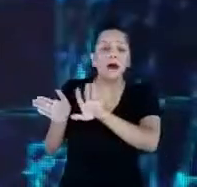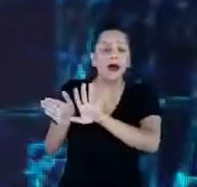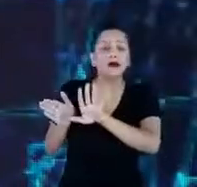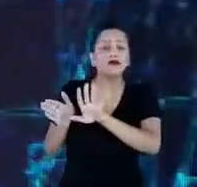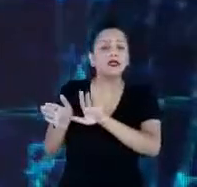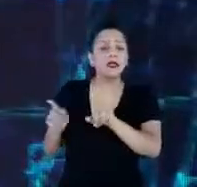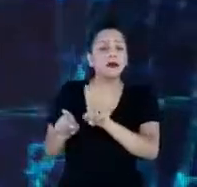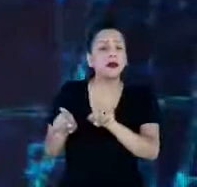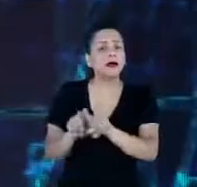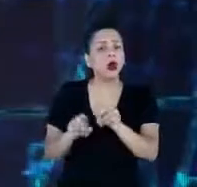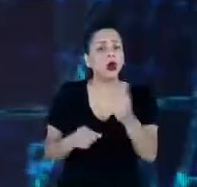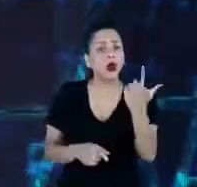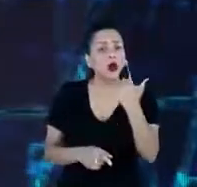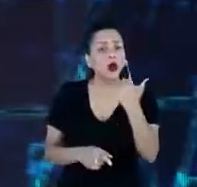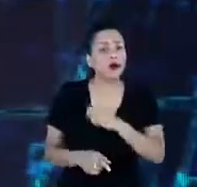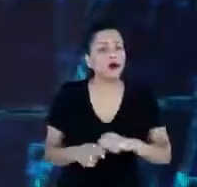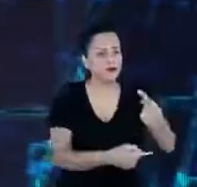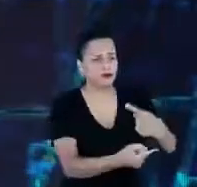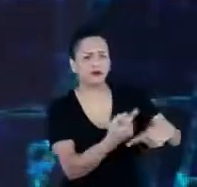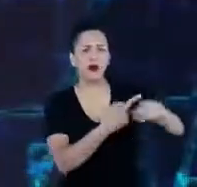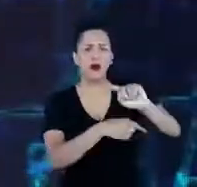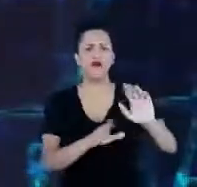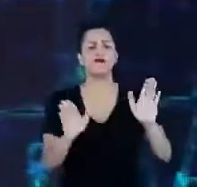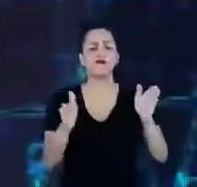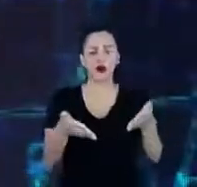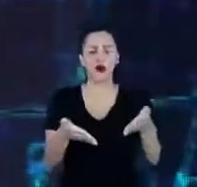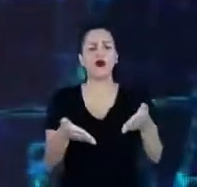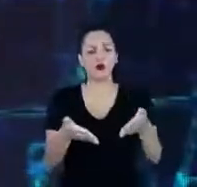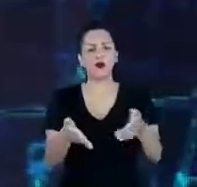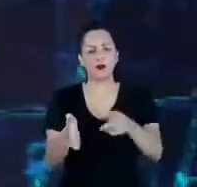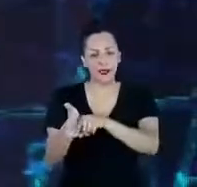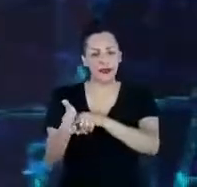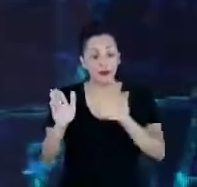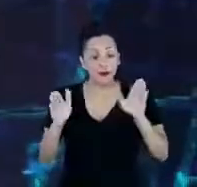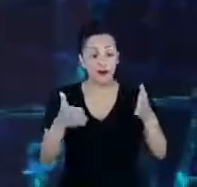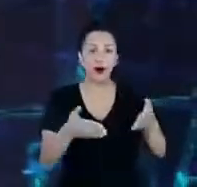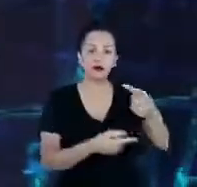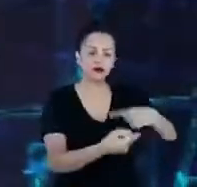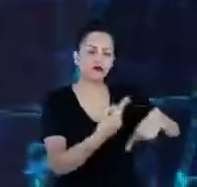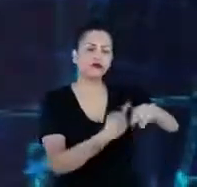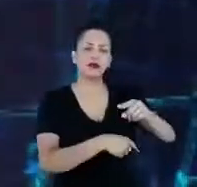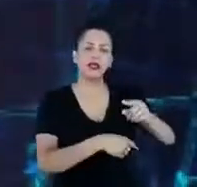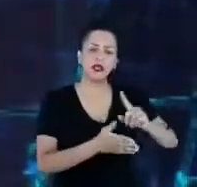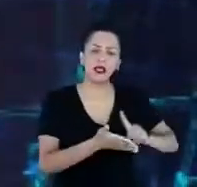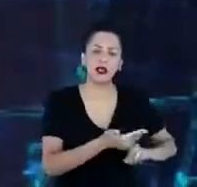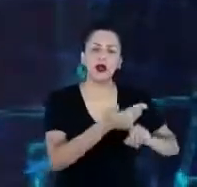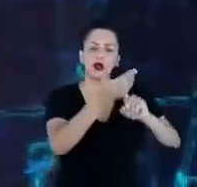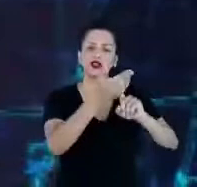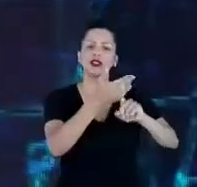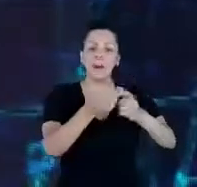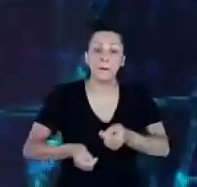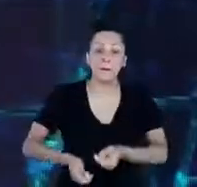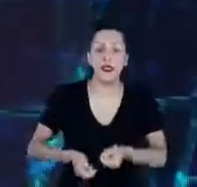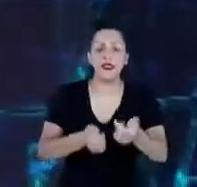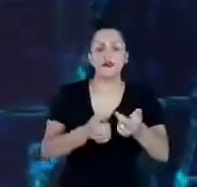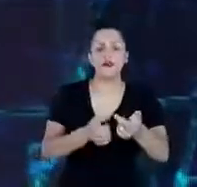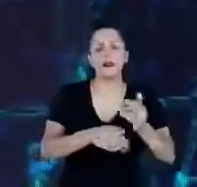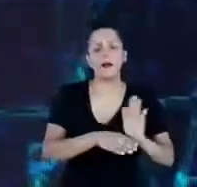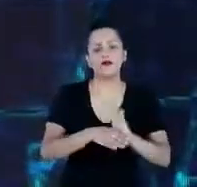essa pesquisa tem que ser focada para que traga a Inovação e o benefício real a sociedade brasileira